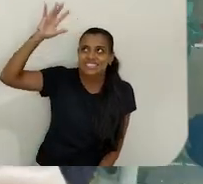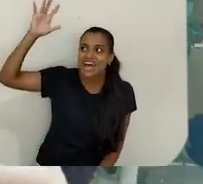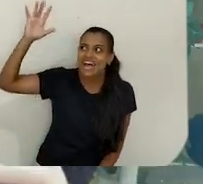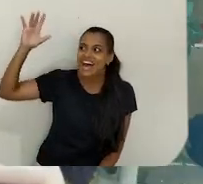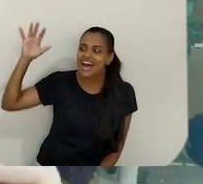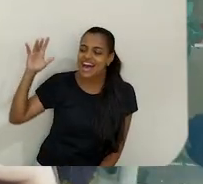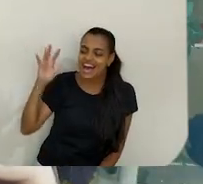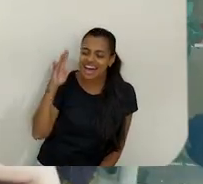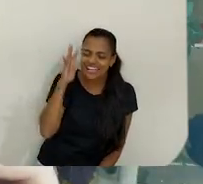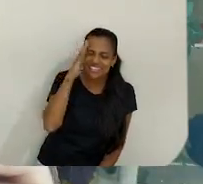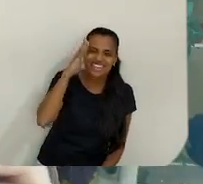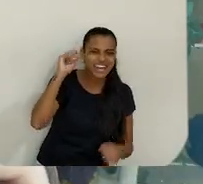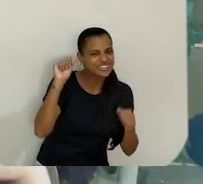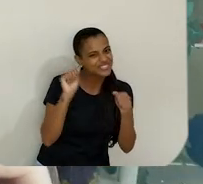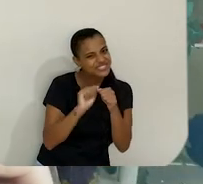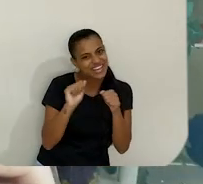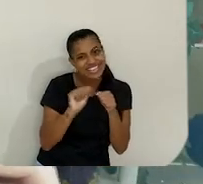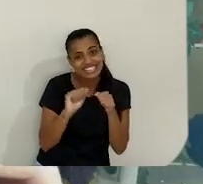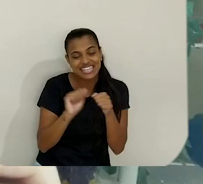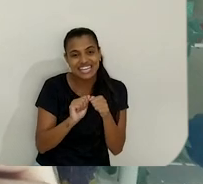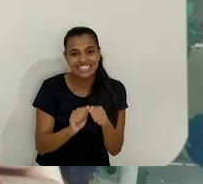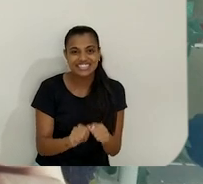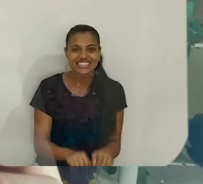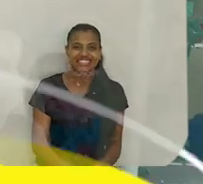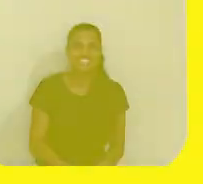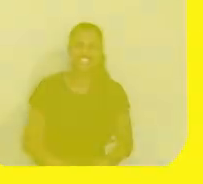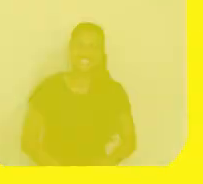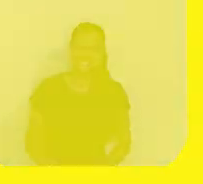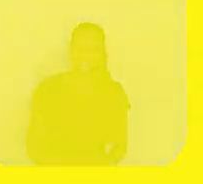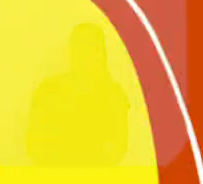só imaginar e fazer